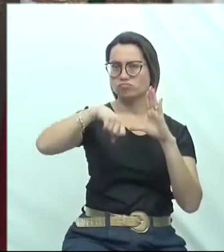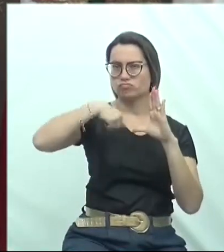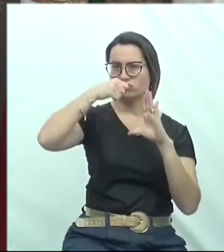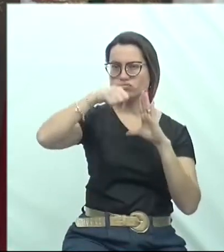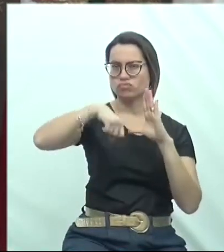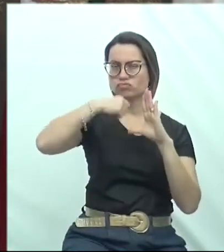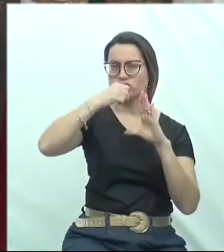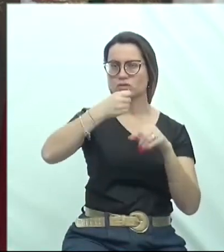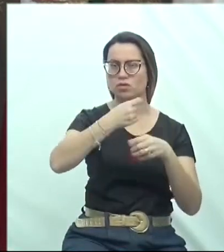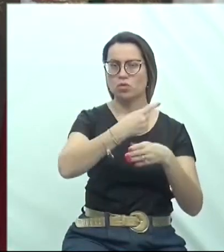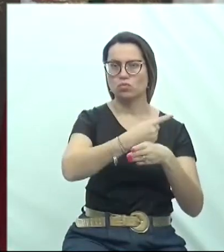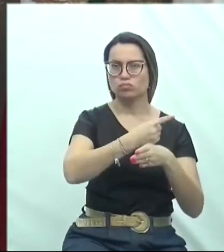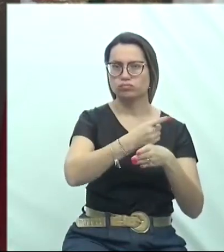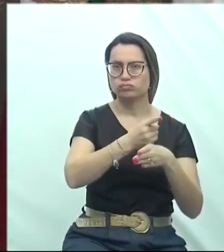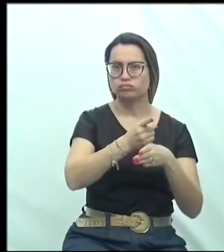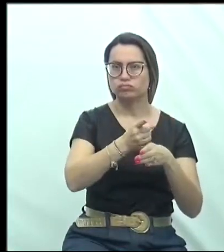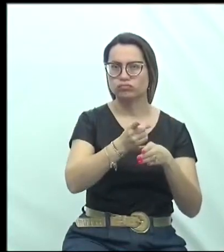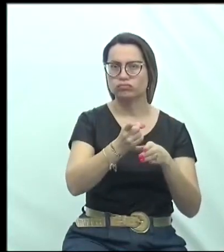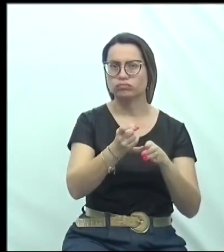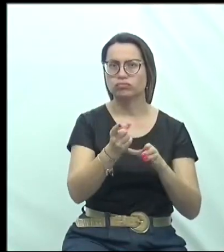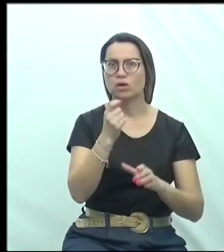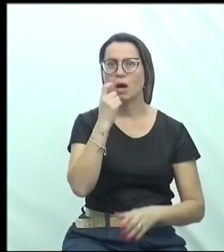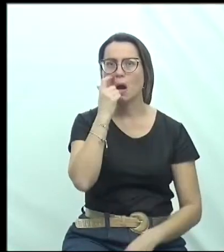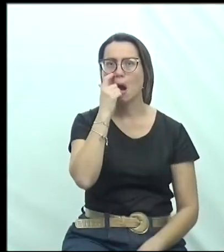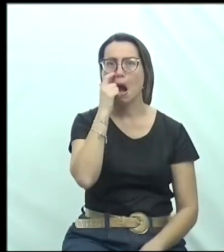lá e gostaria...